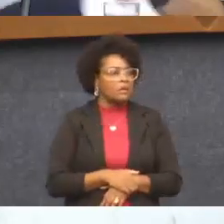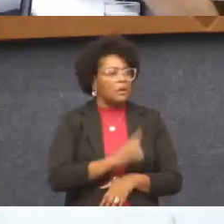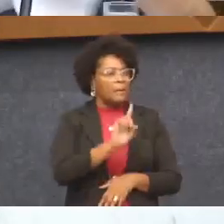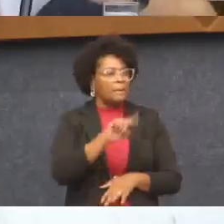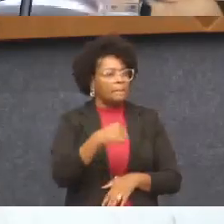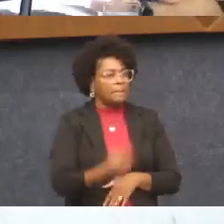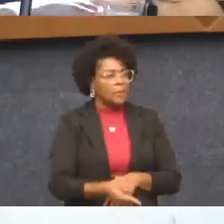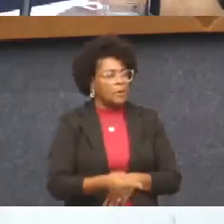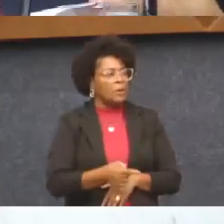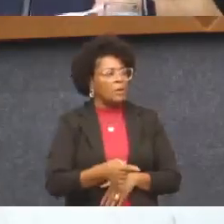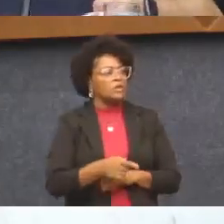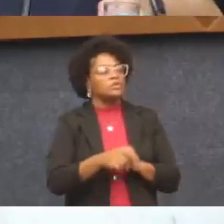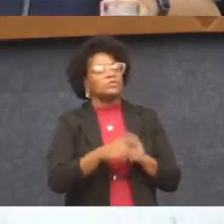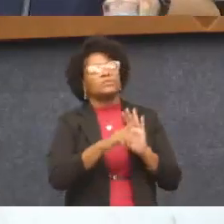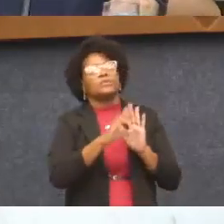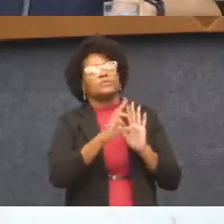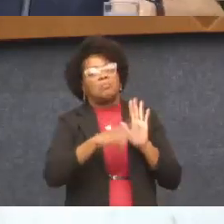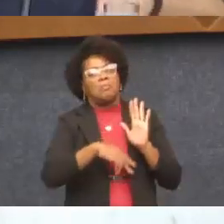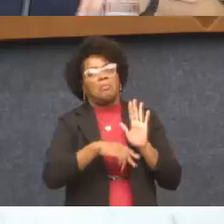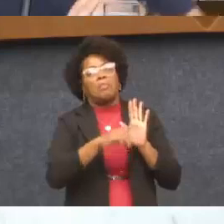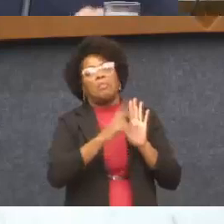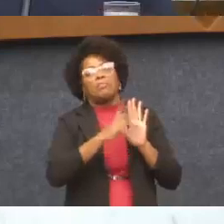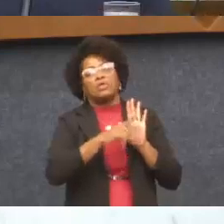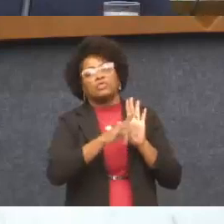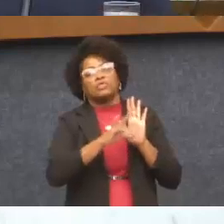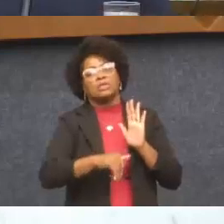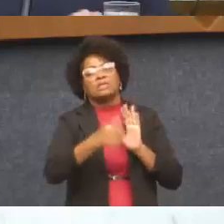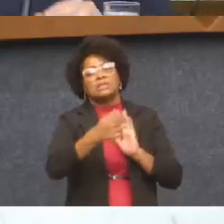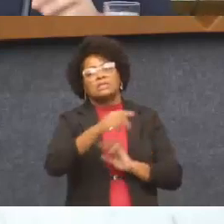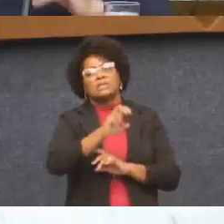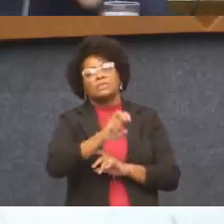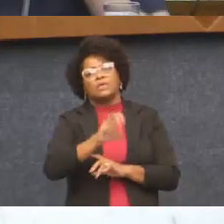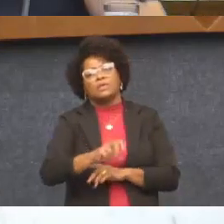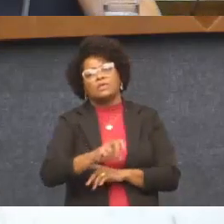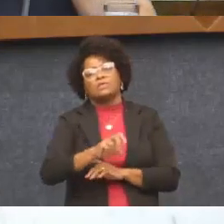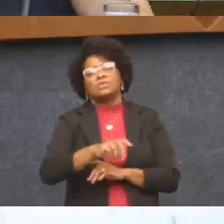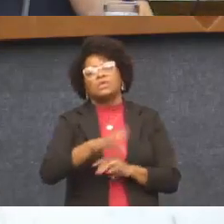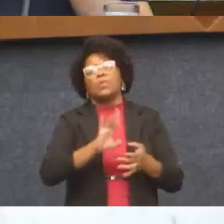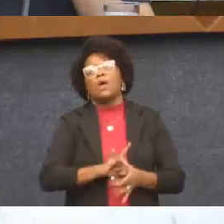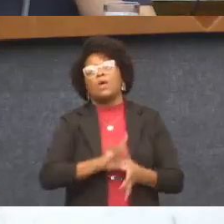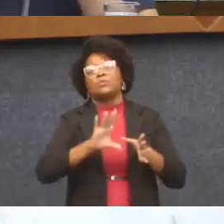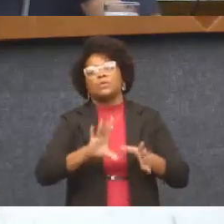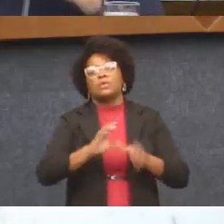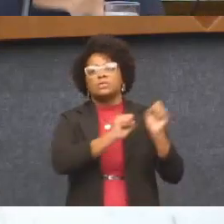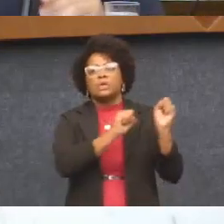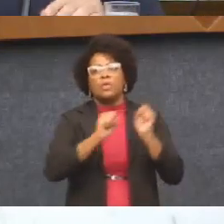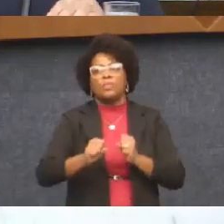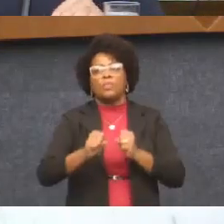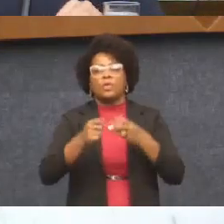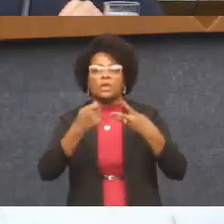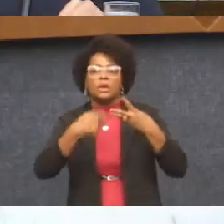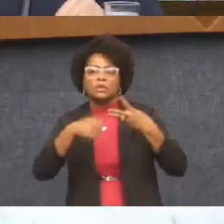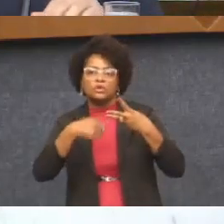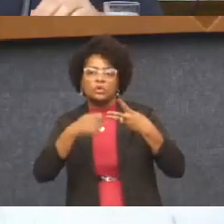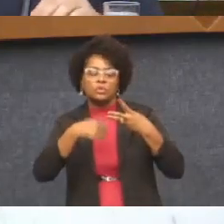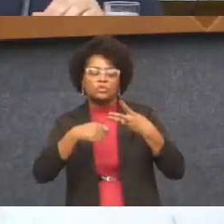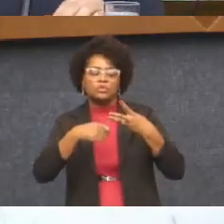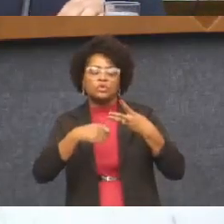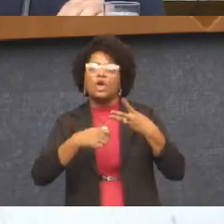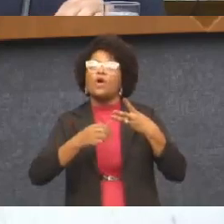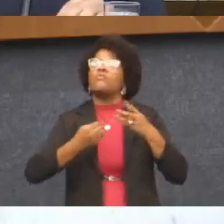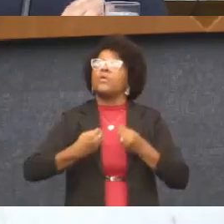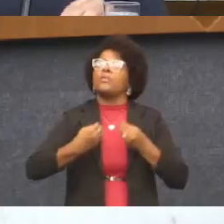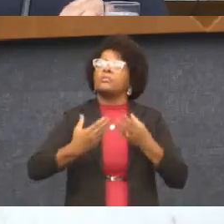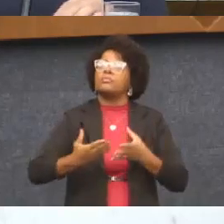Projeto de lei 745/2023, primeiro turno, emenda, autoriza o Poder Executivo a conceder, por meio de programa específico